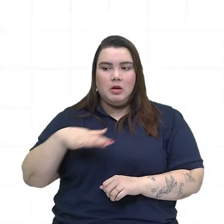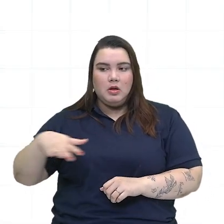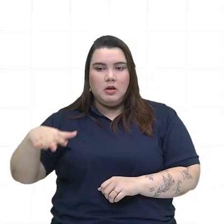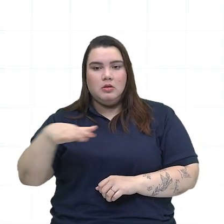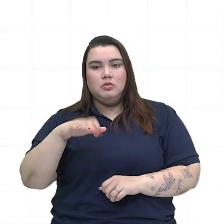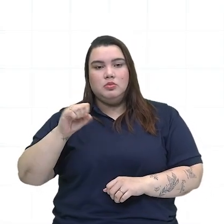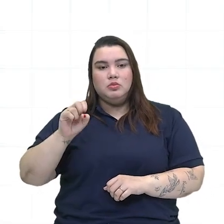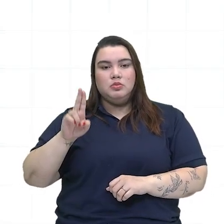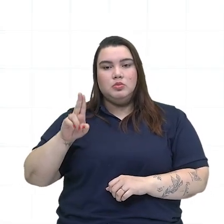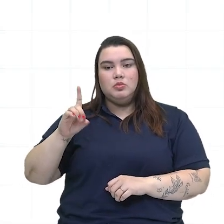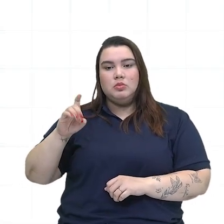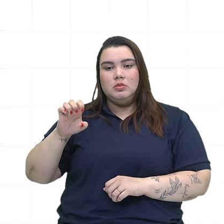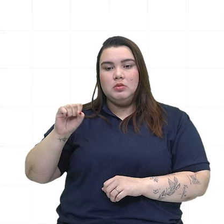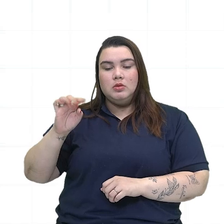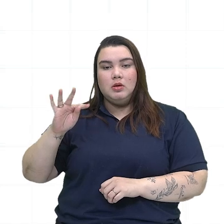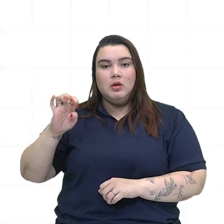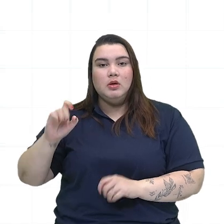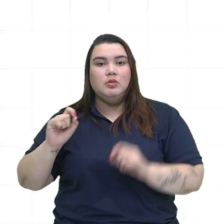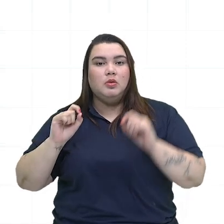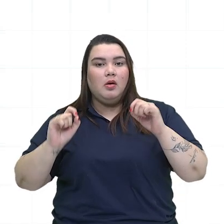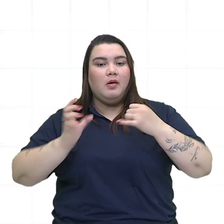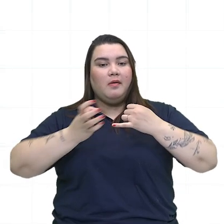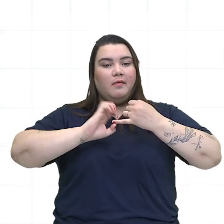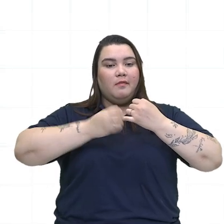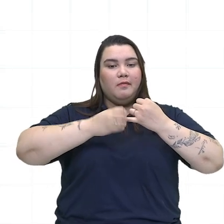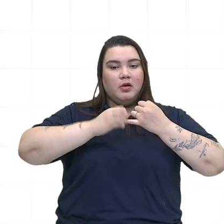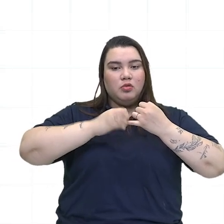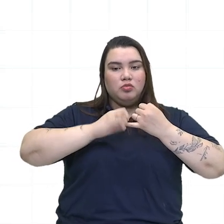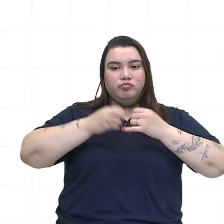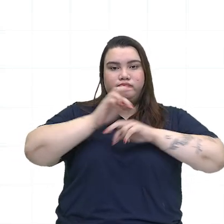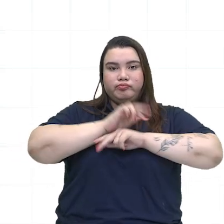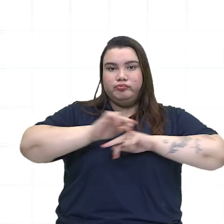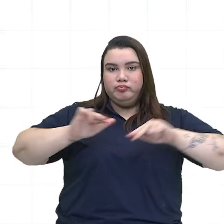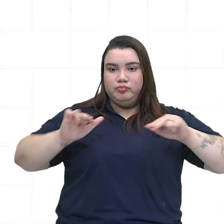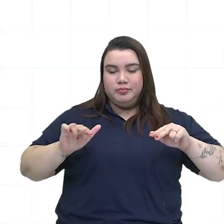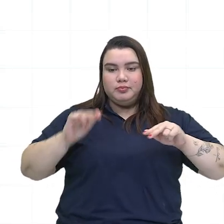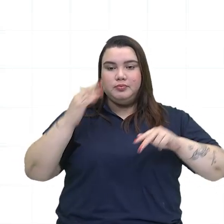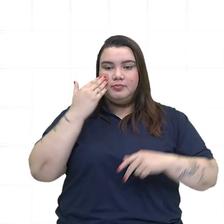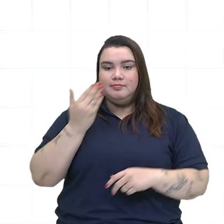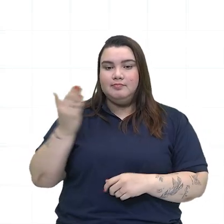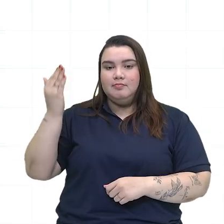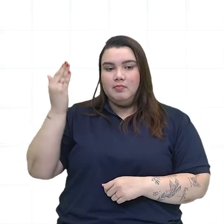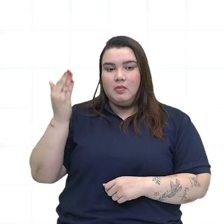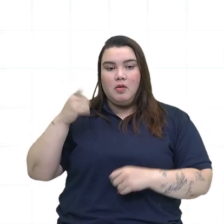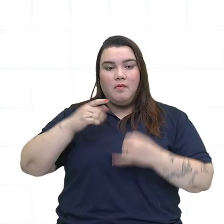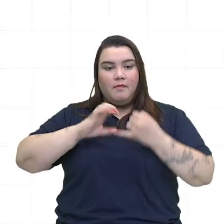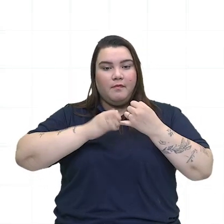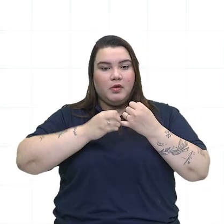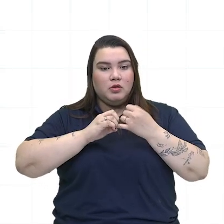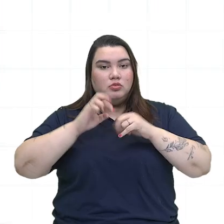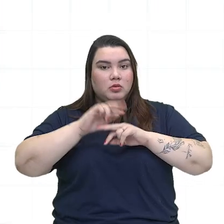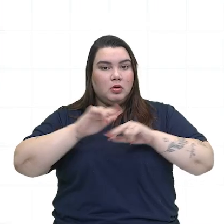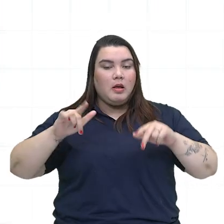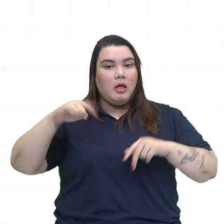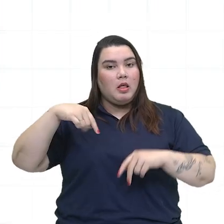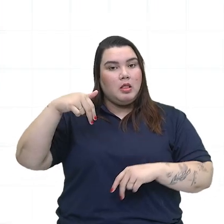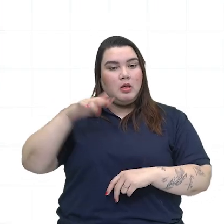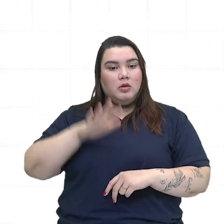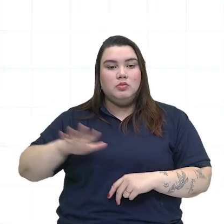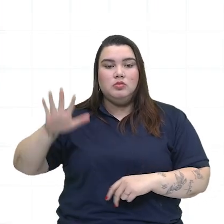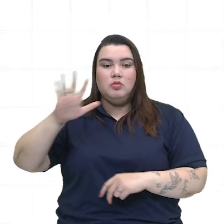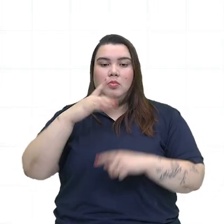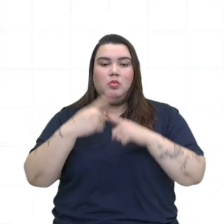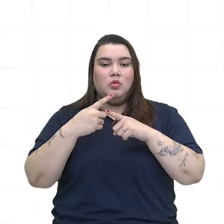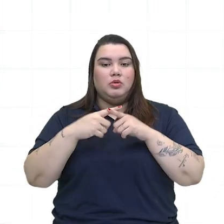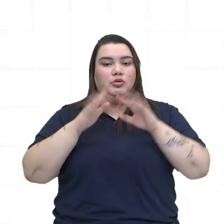na região sudeste, esse é a feijoada. Então a feijoada ela é dita como um prato nacional, tá? Porque